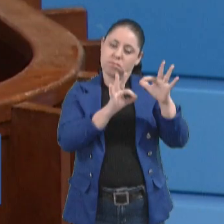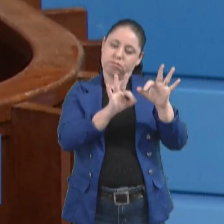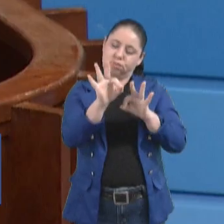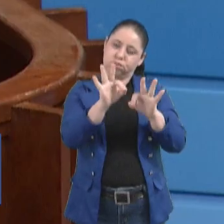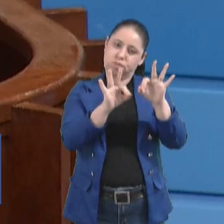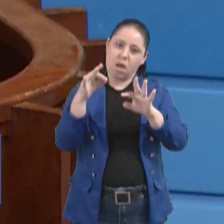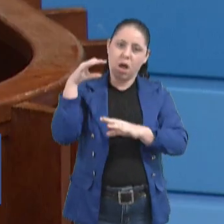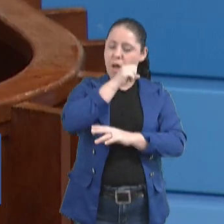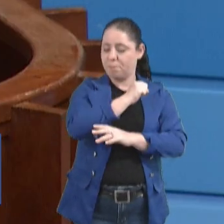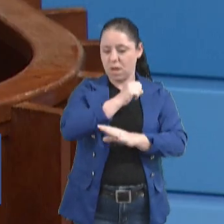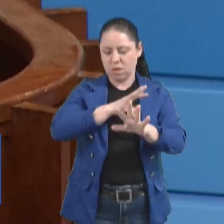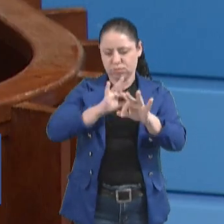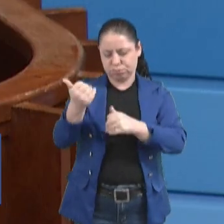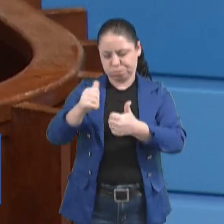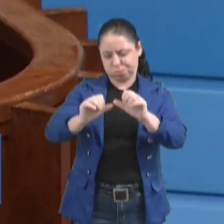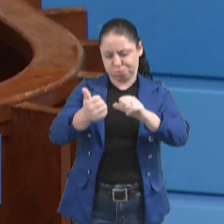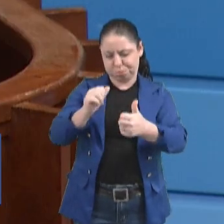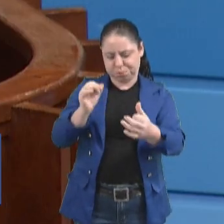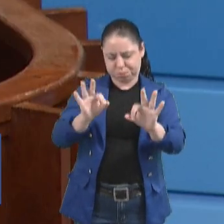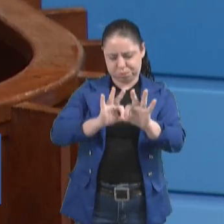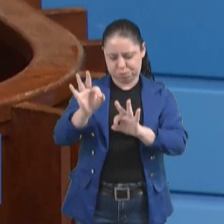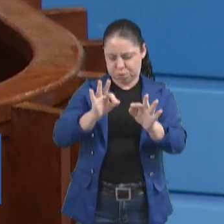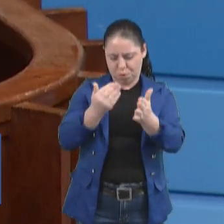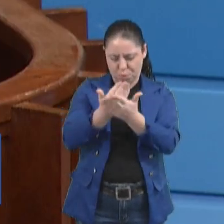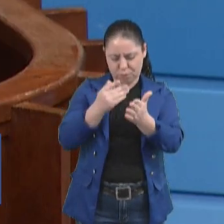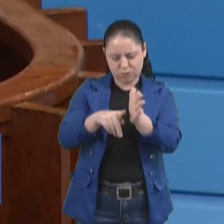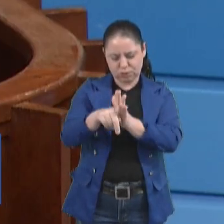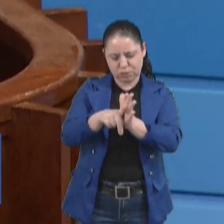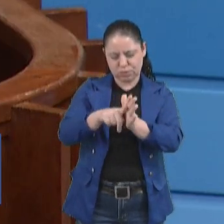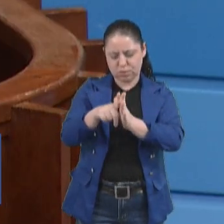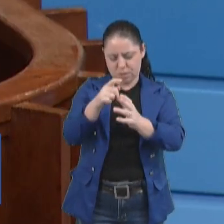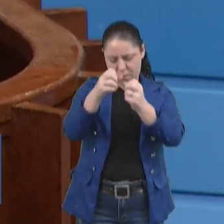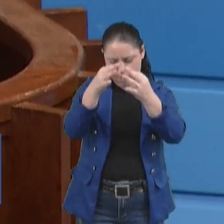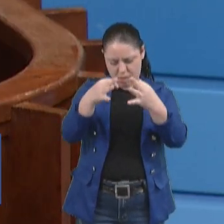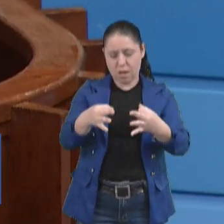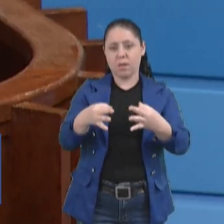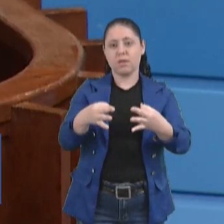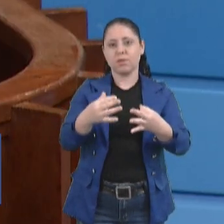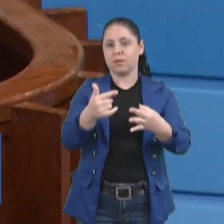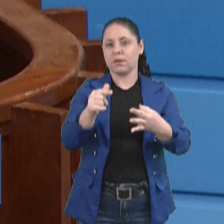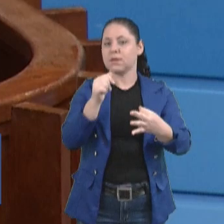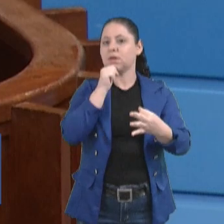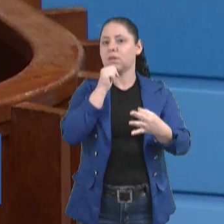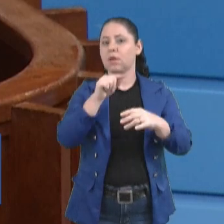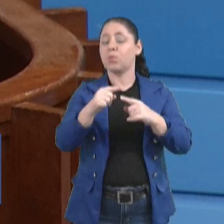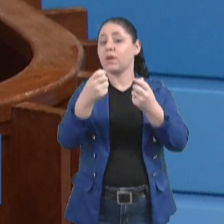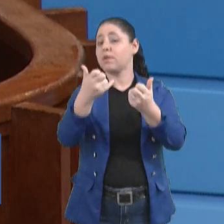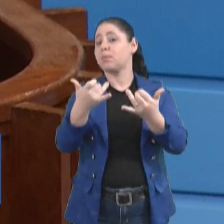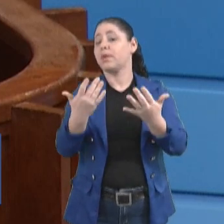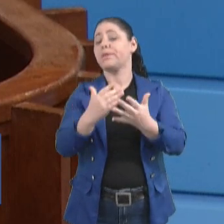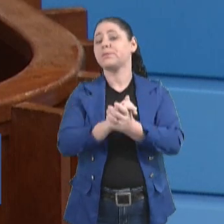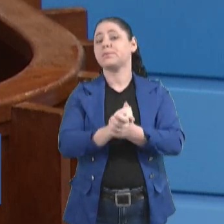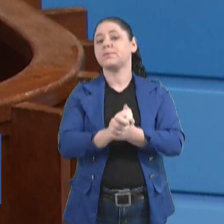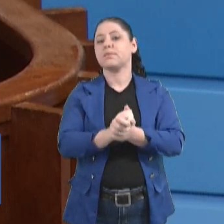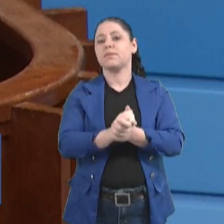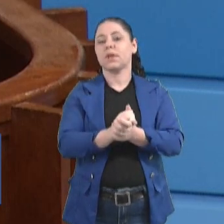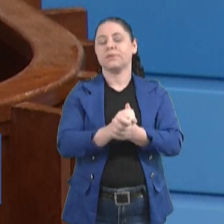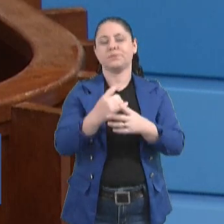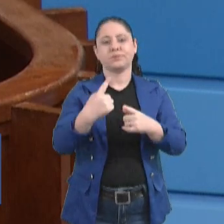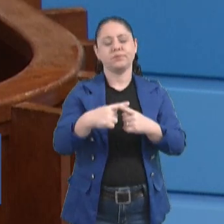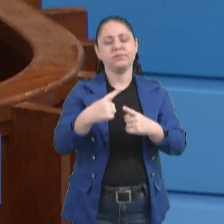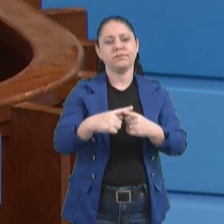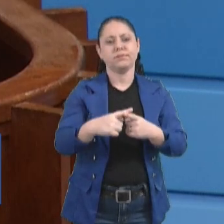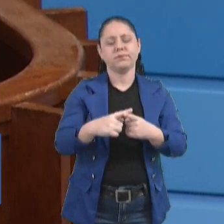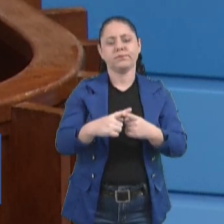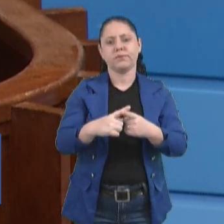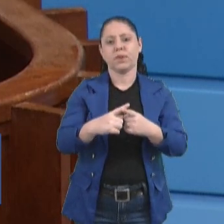desenvolvida às pressas que não terminou a fase experimental. Por que digo isso, senhor presidente? Porque a reação desse parlamentar